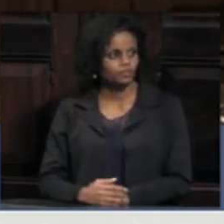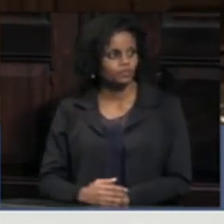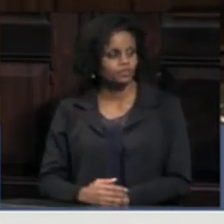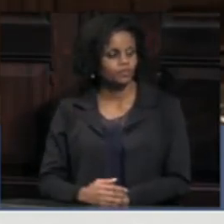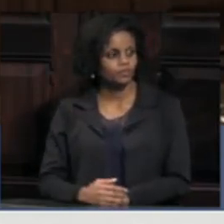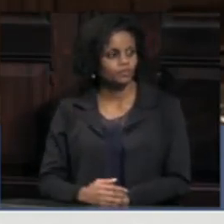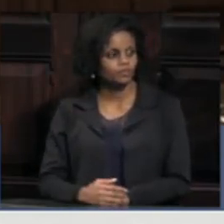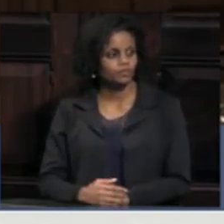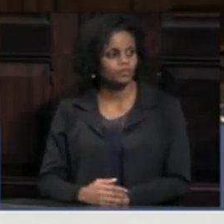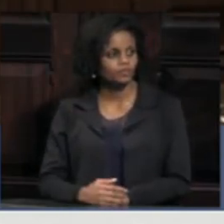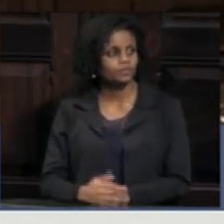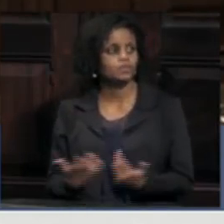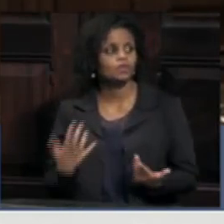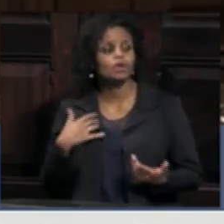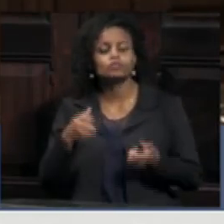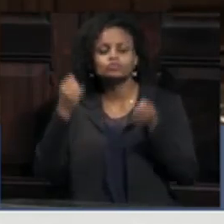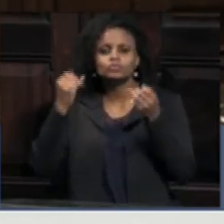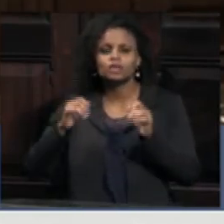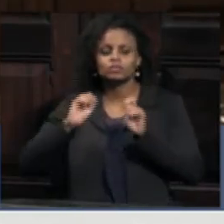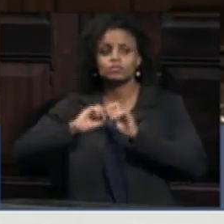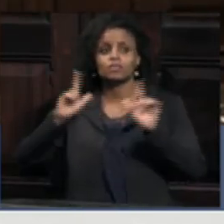claro aos sedaianos presentes,